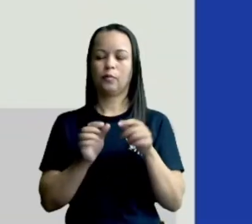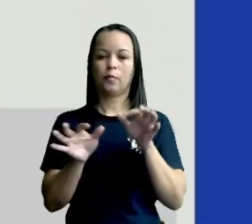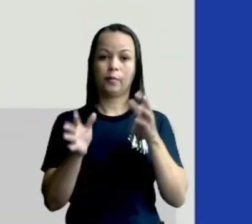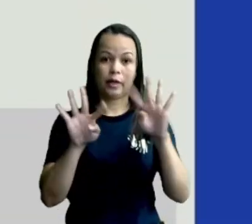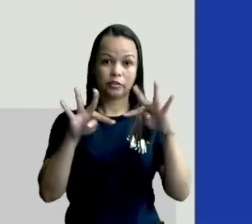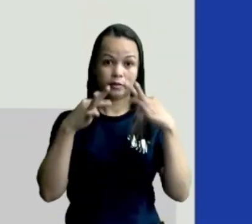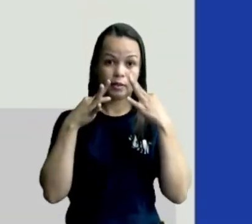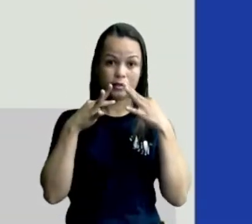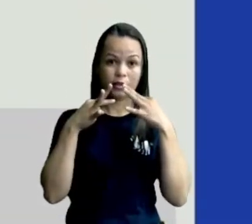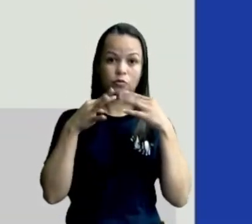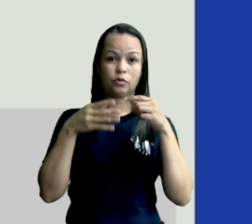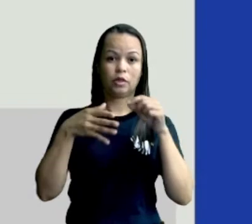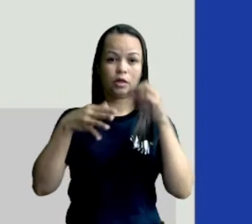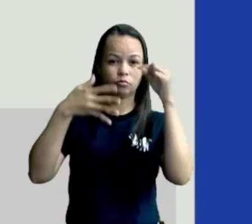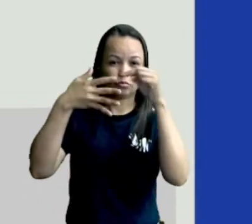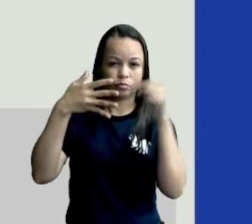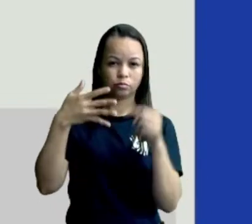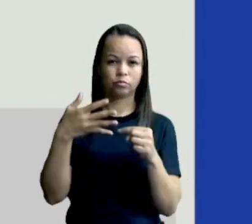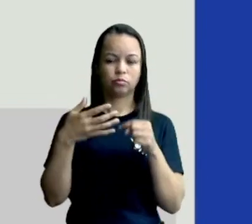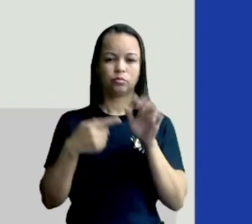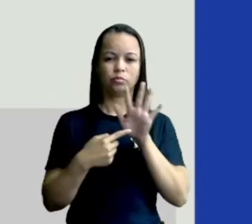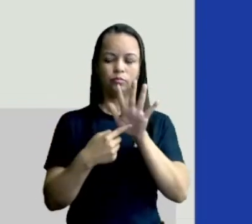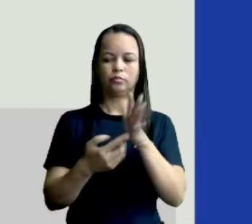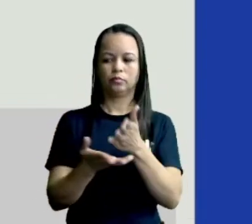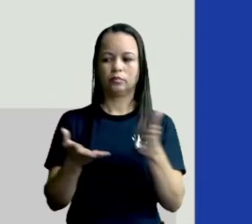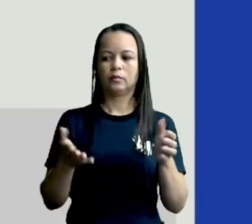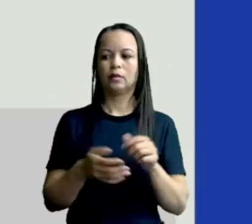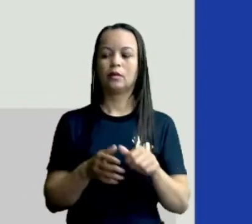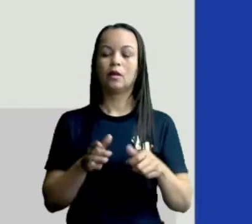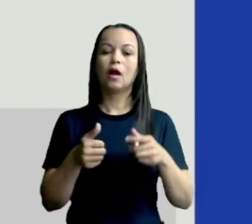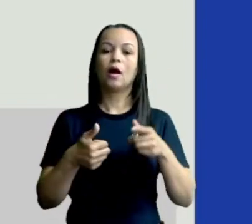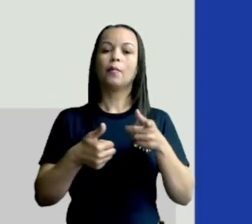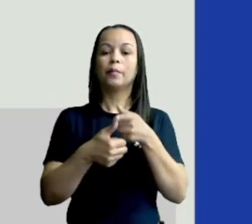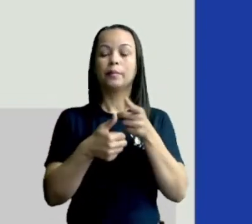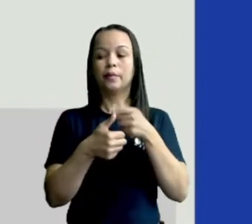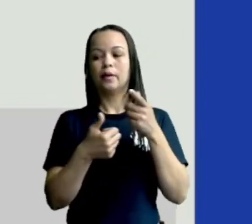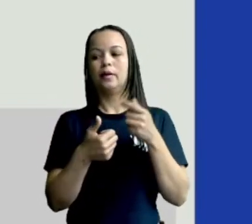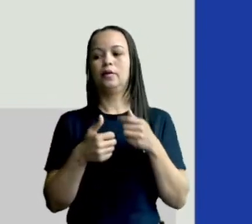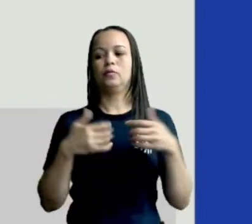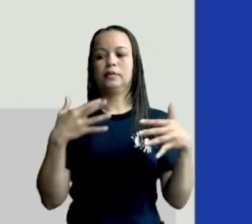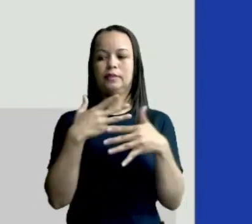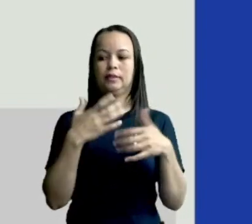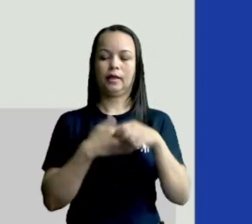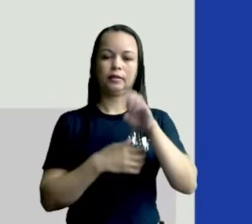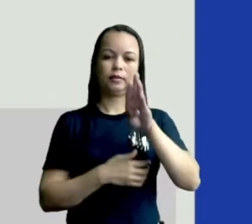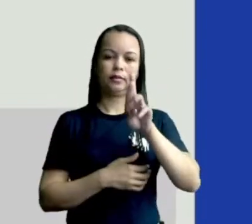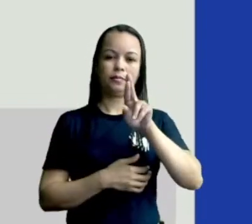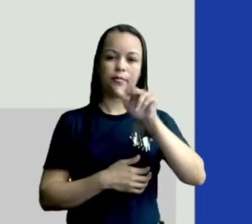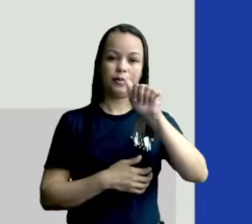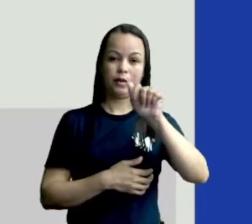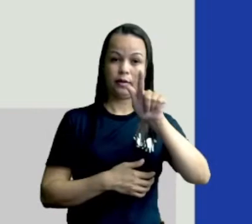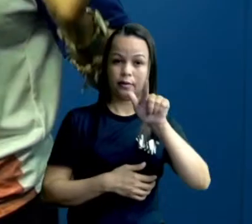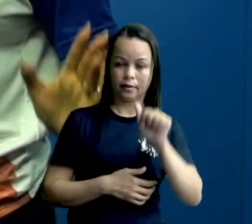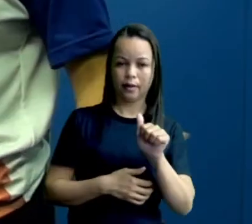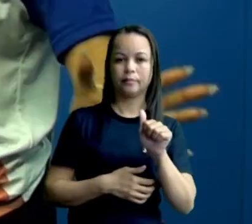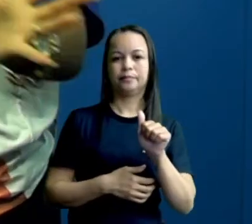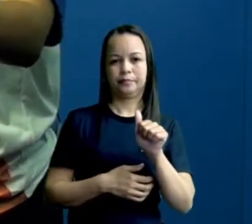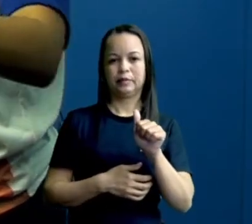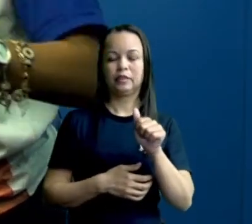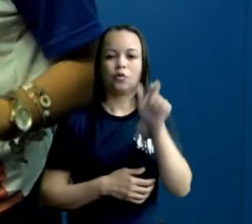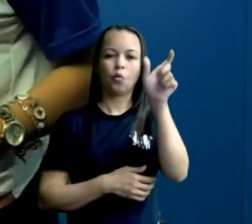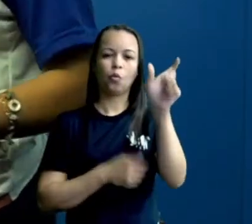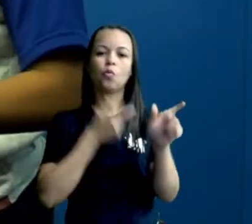vocês. Vê só. Primeiro, cidade de Braga com Diogo de Braga, que eu já contei a história, não foi? Ele chegou aqui com a família